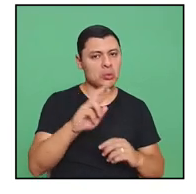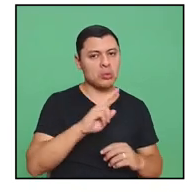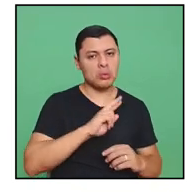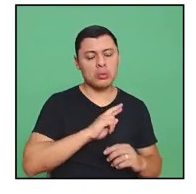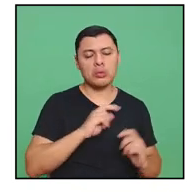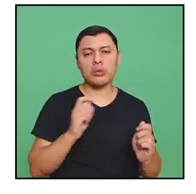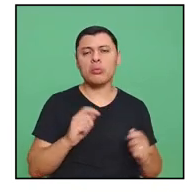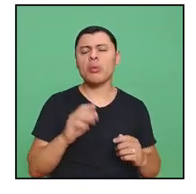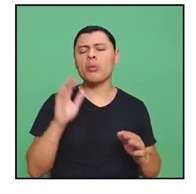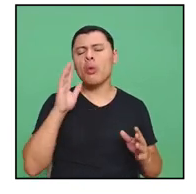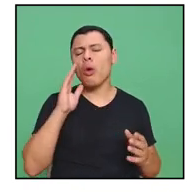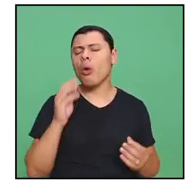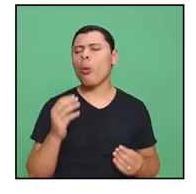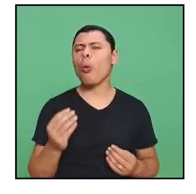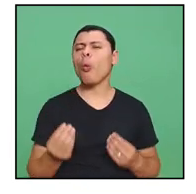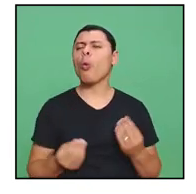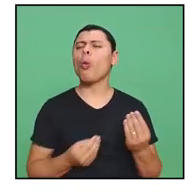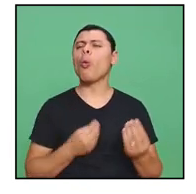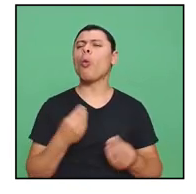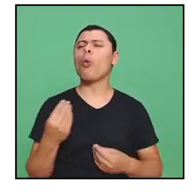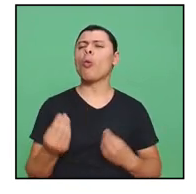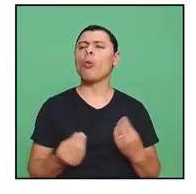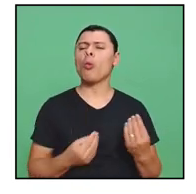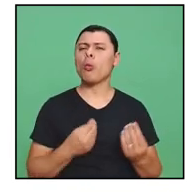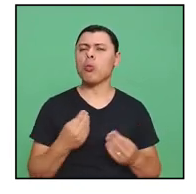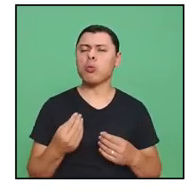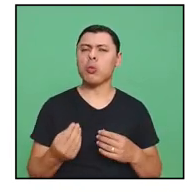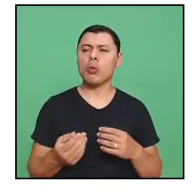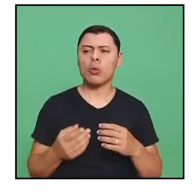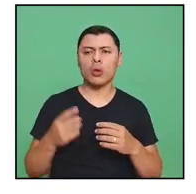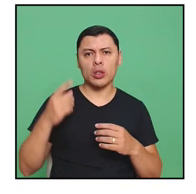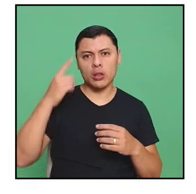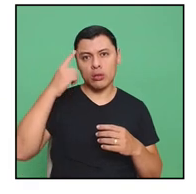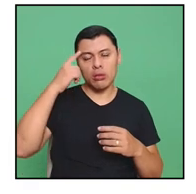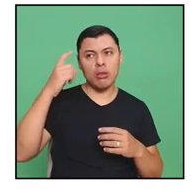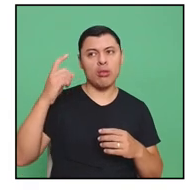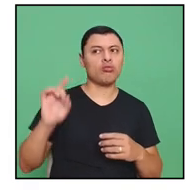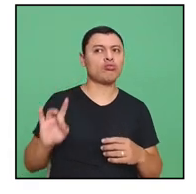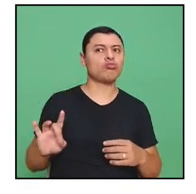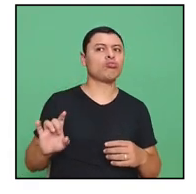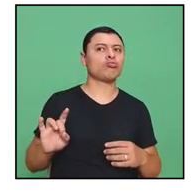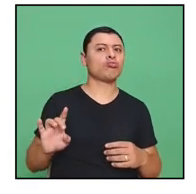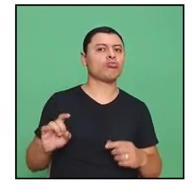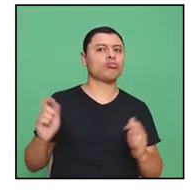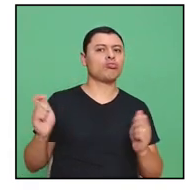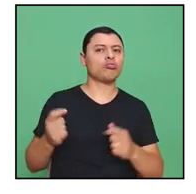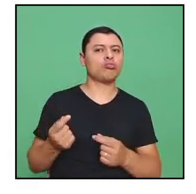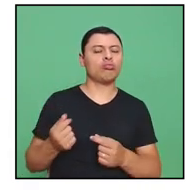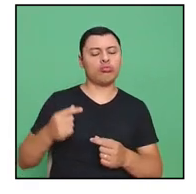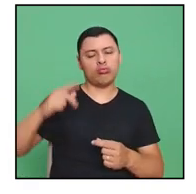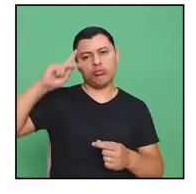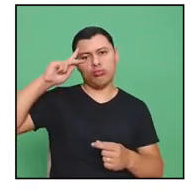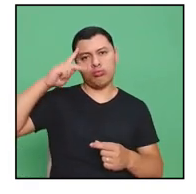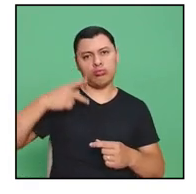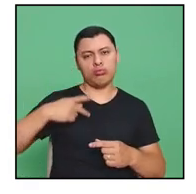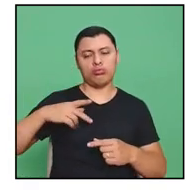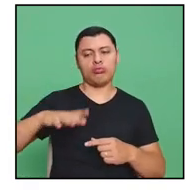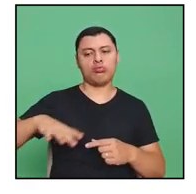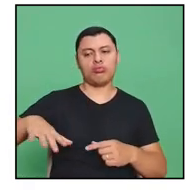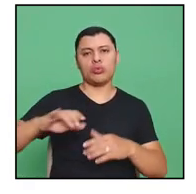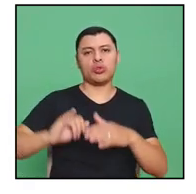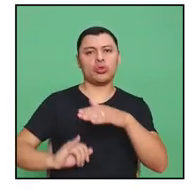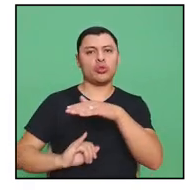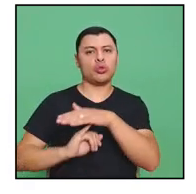como que essa própria ideia de autonomia, né, financeira de uma instituição cultural pode ser